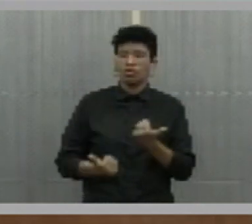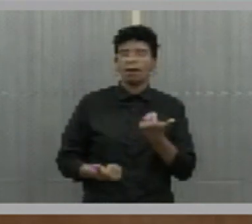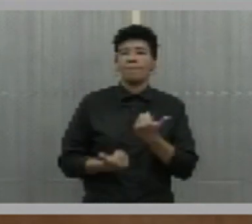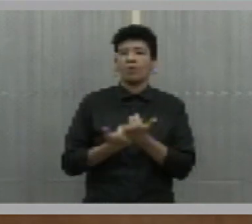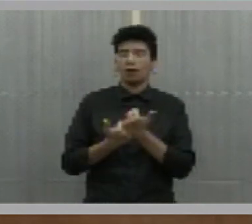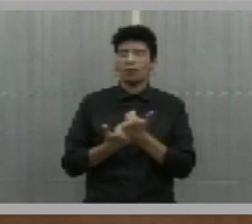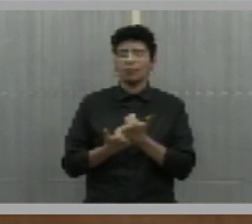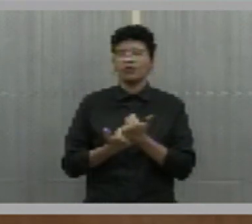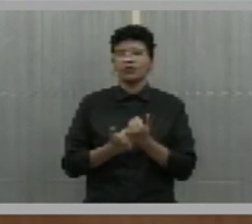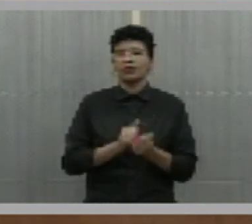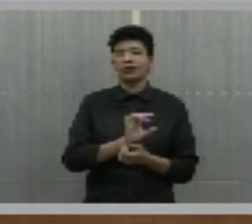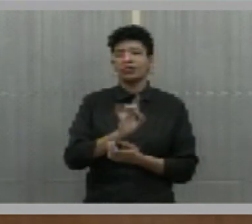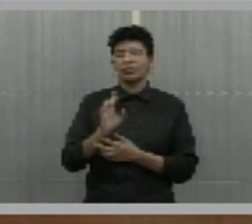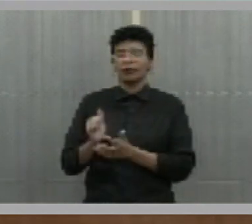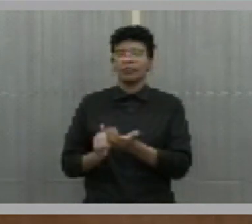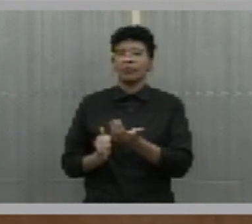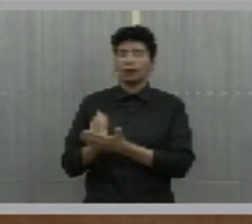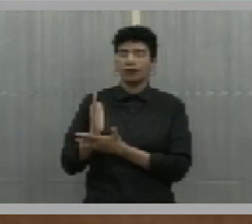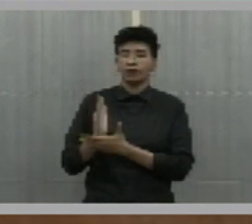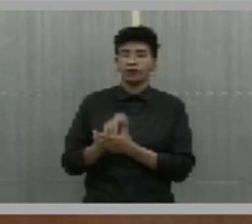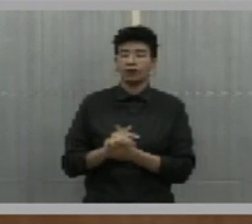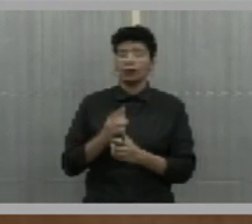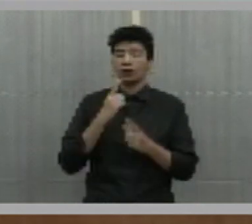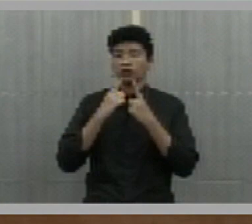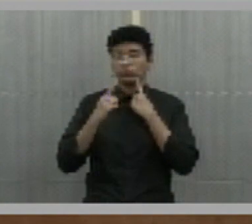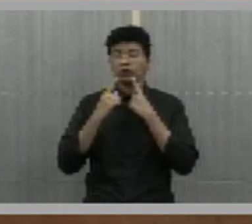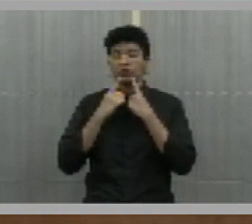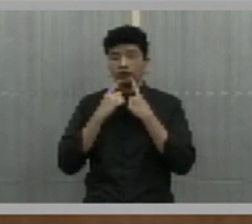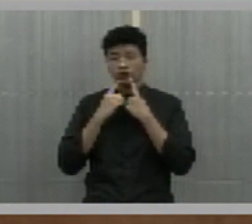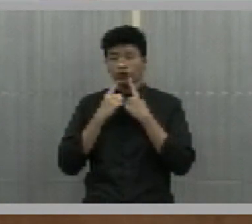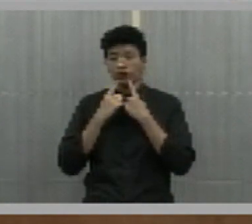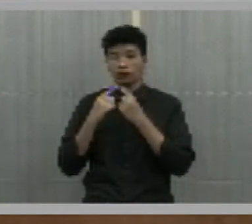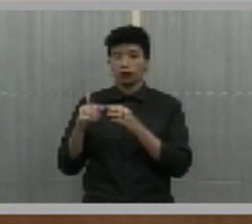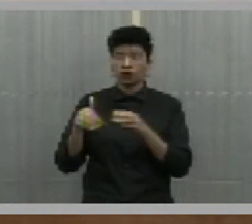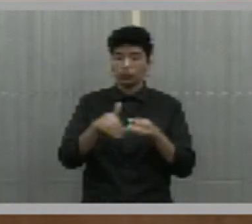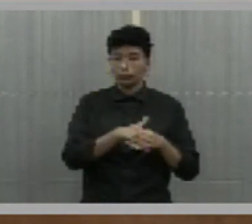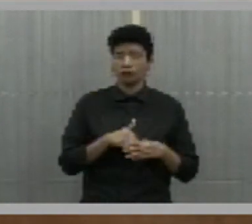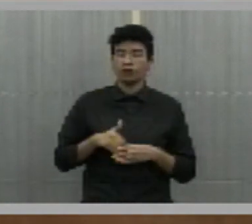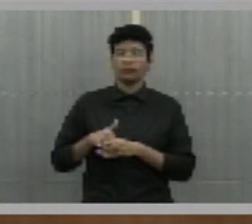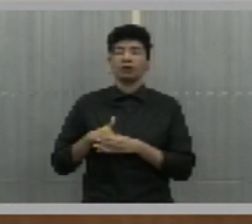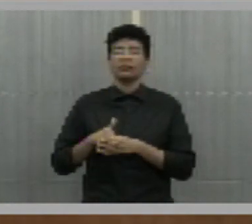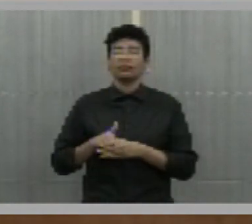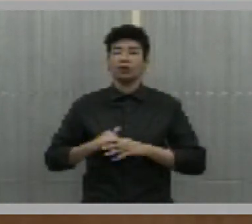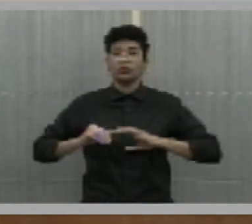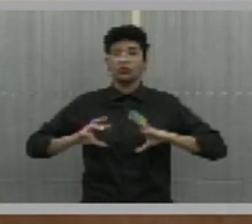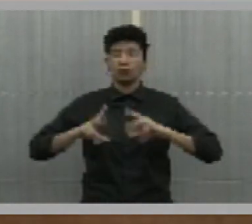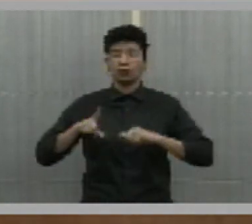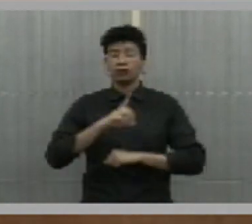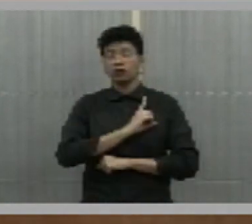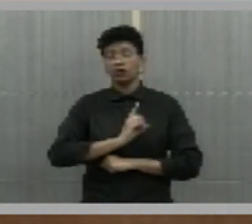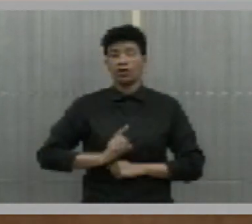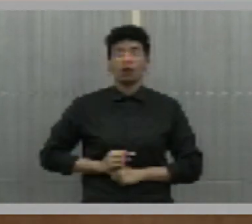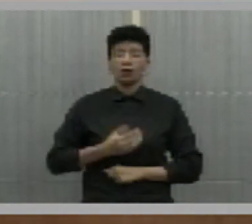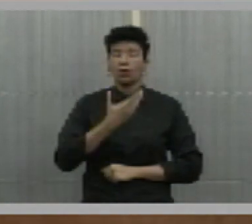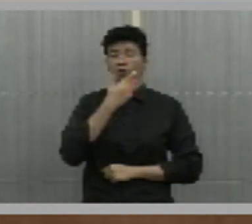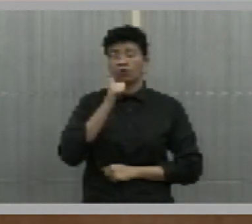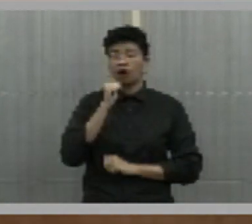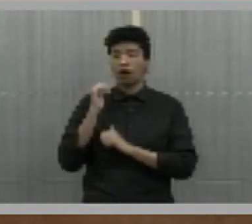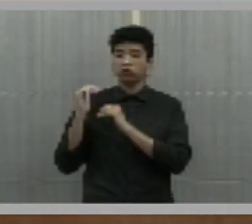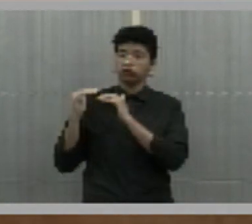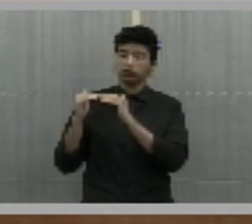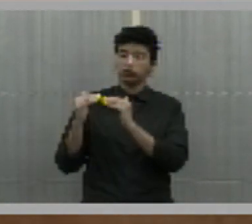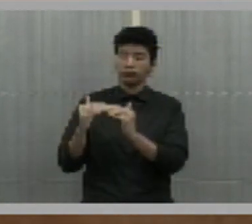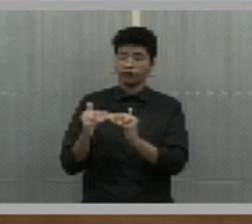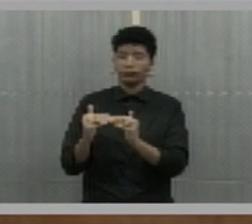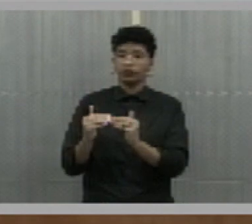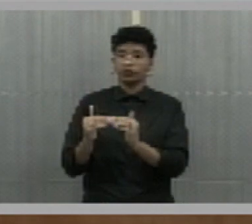restrito e aprovação. Em discussão, em votação, Deputadas e deputados que aprovam,